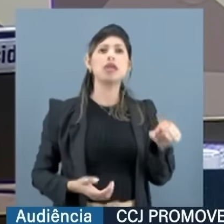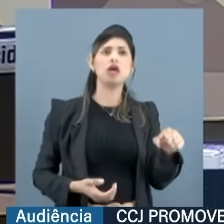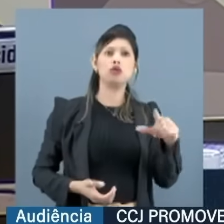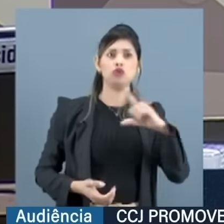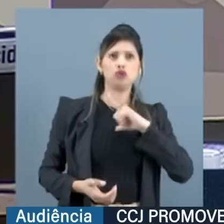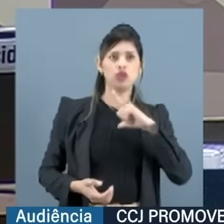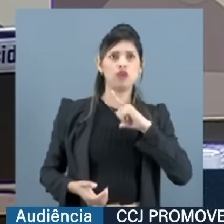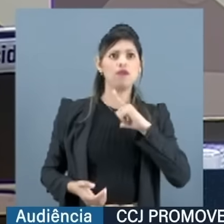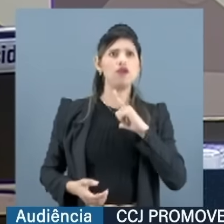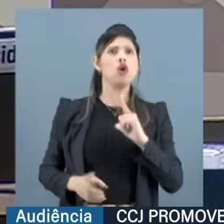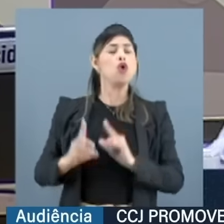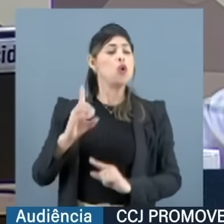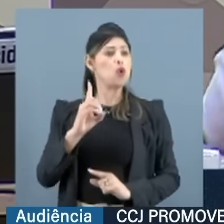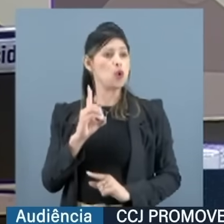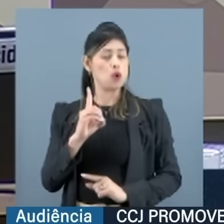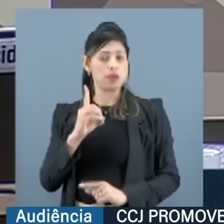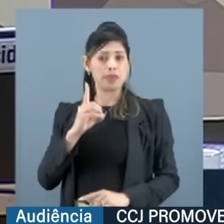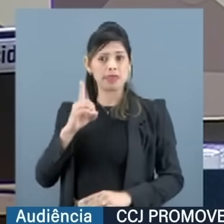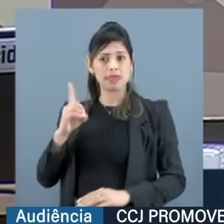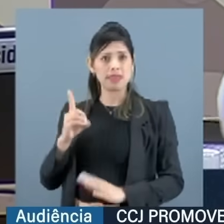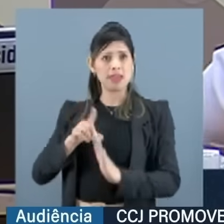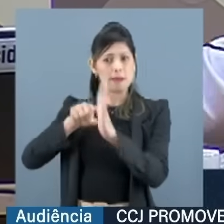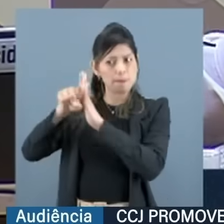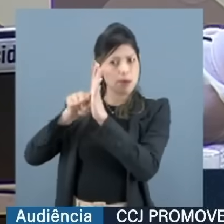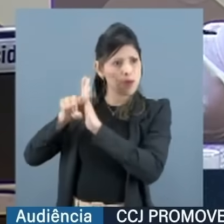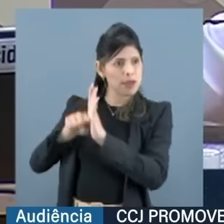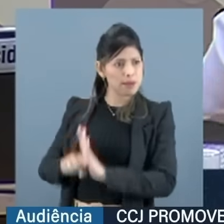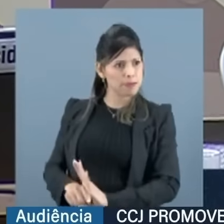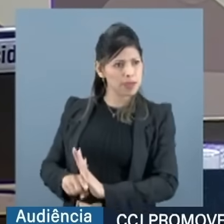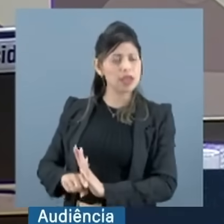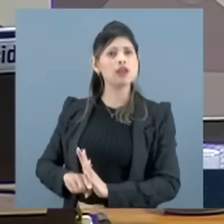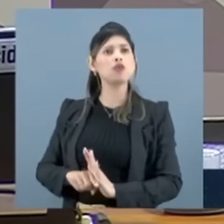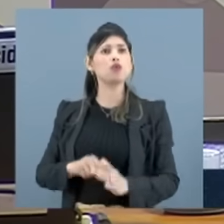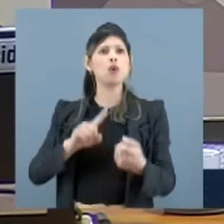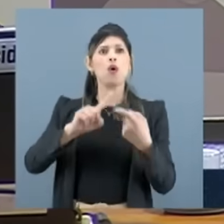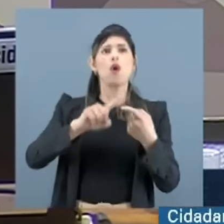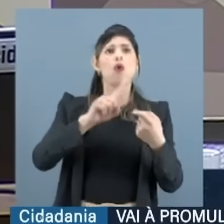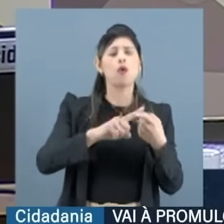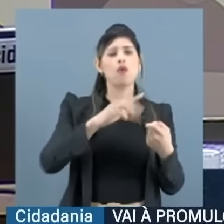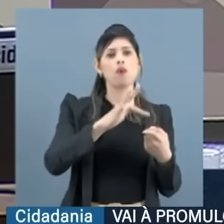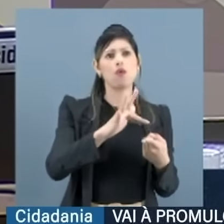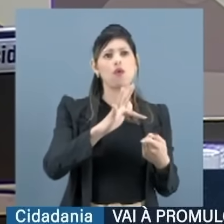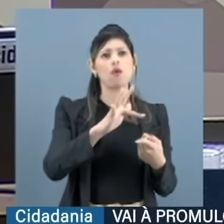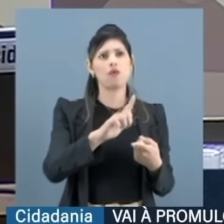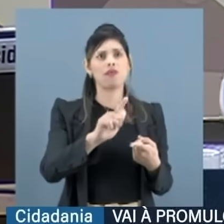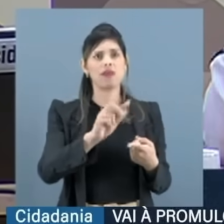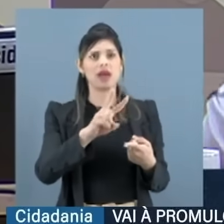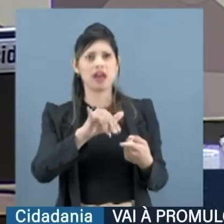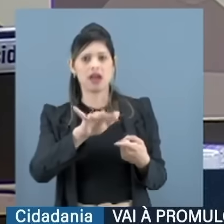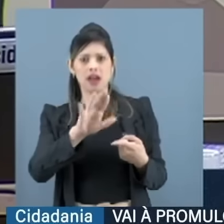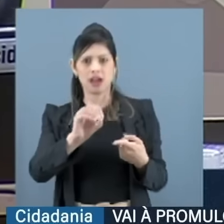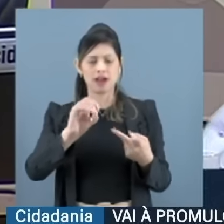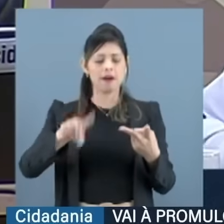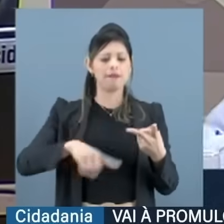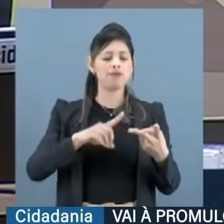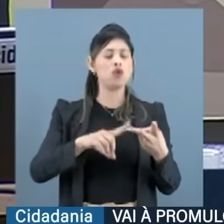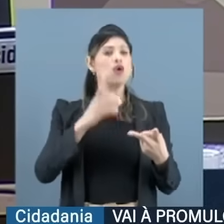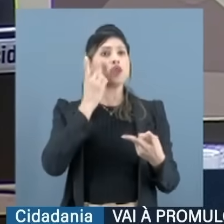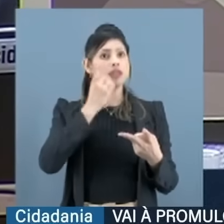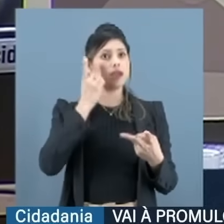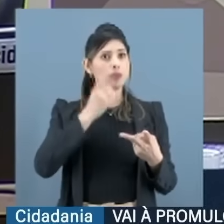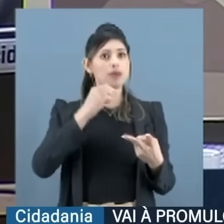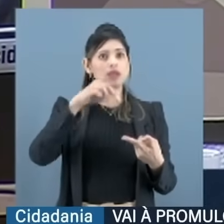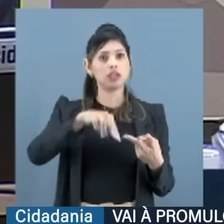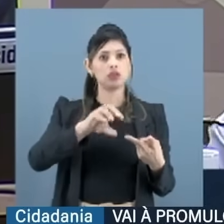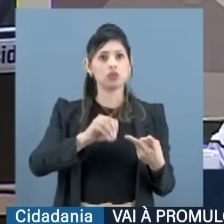com o Gedias, colegas, o senador Flávio Bolsonaro, o deputado do Novo, né, que